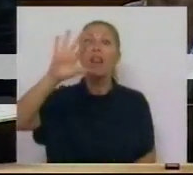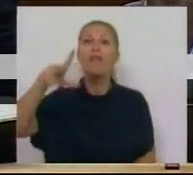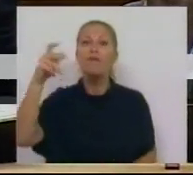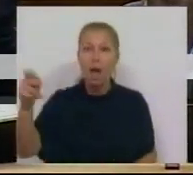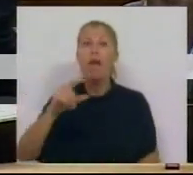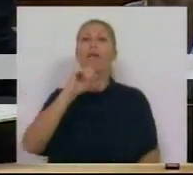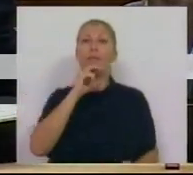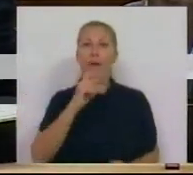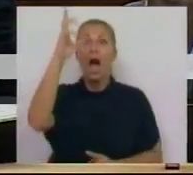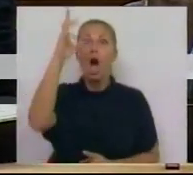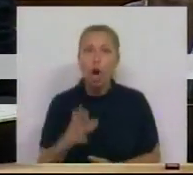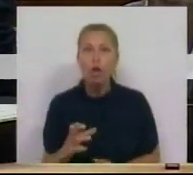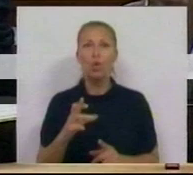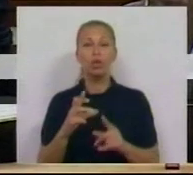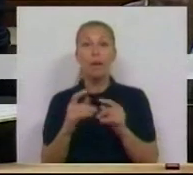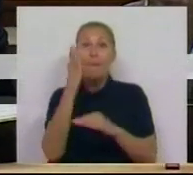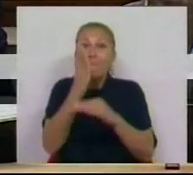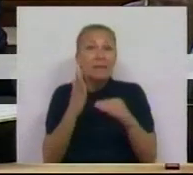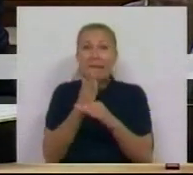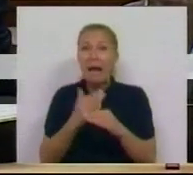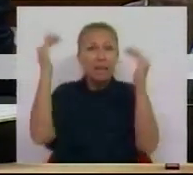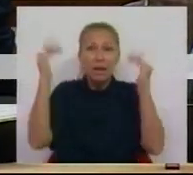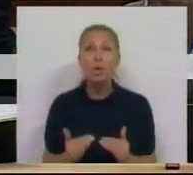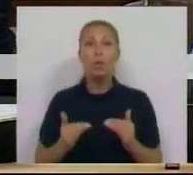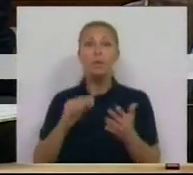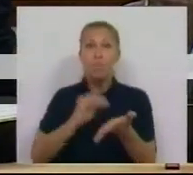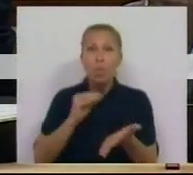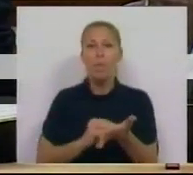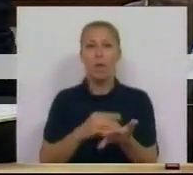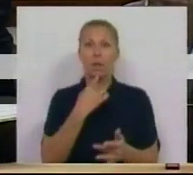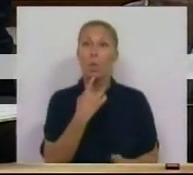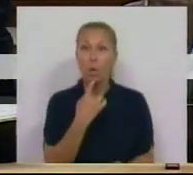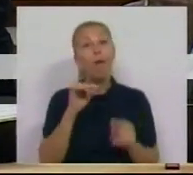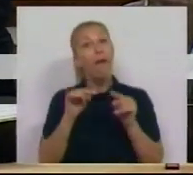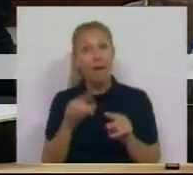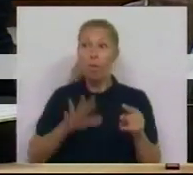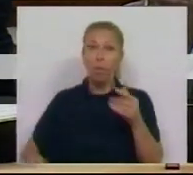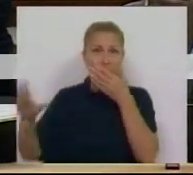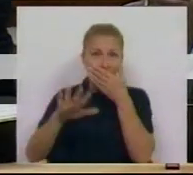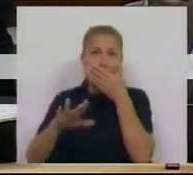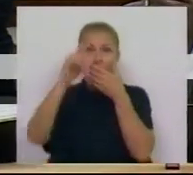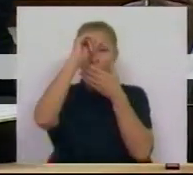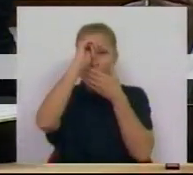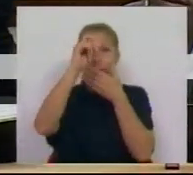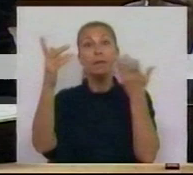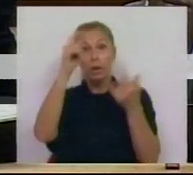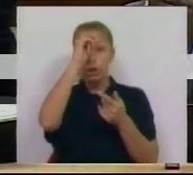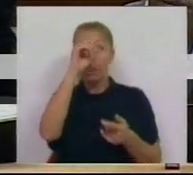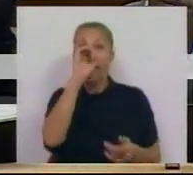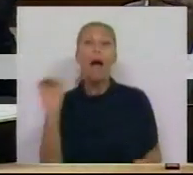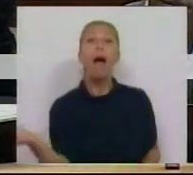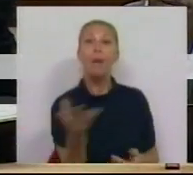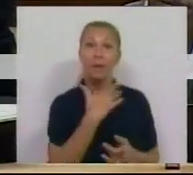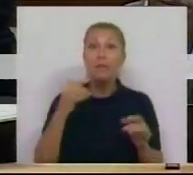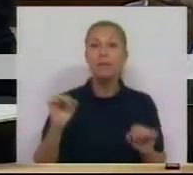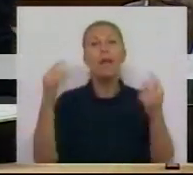a forma como na Bolívia hoje há um modelo de crescimento sustentável que respeita o ambiente e ainda assim é possível ter um sistema de contas públicas sustentáveis